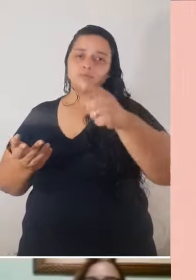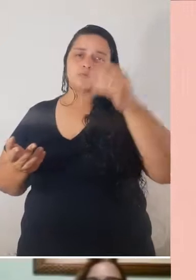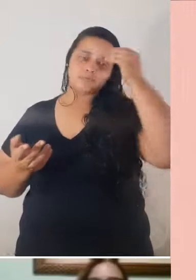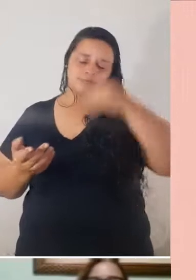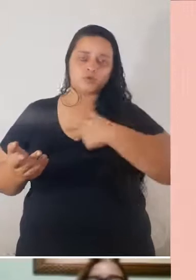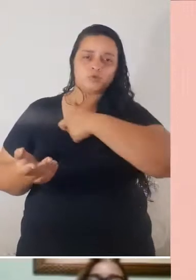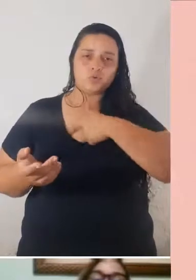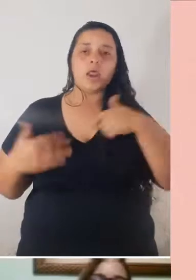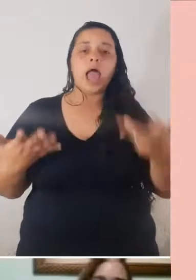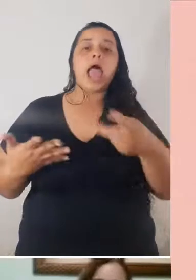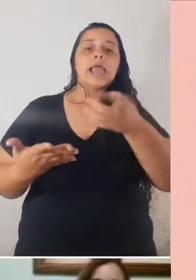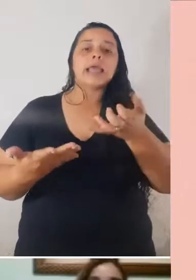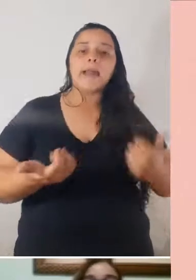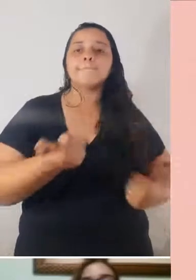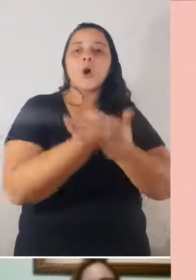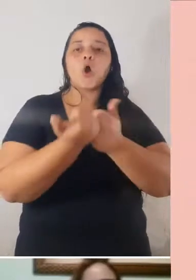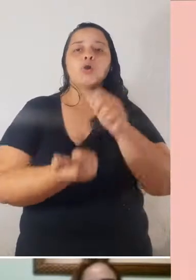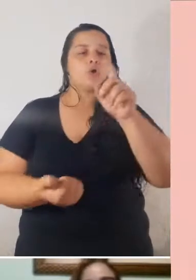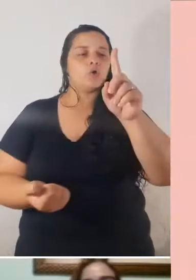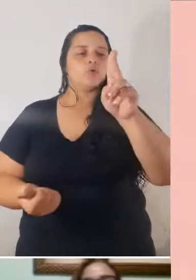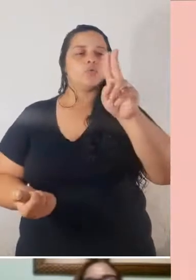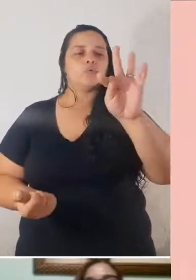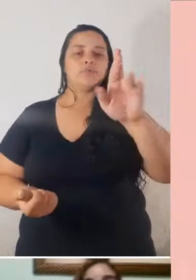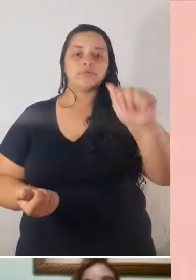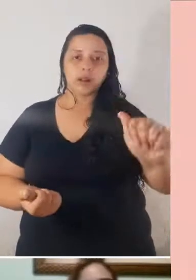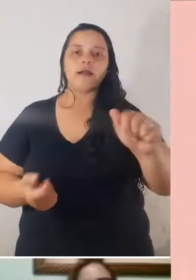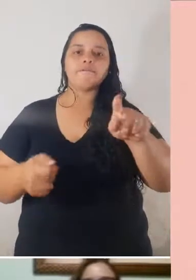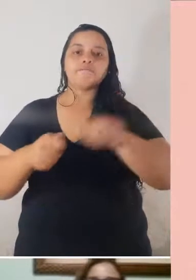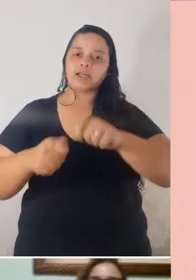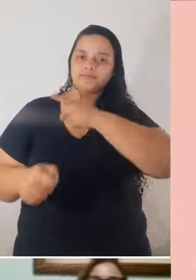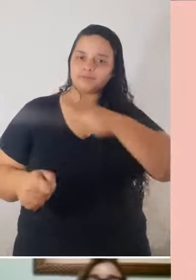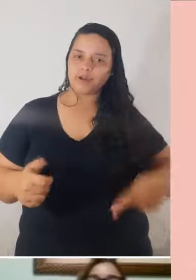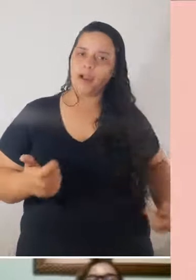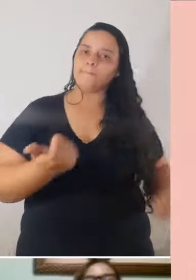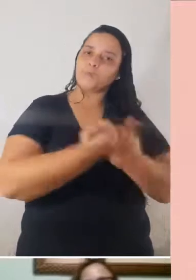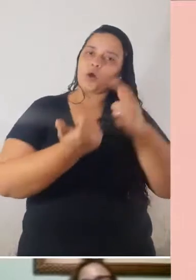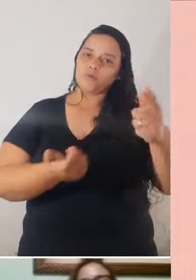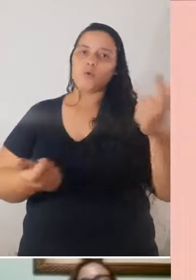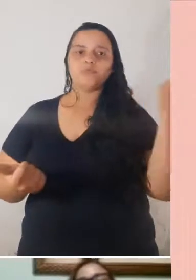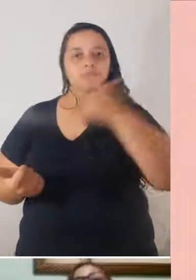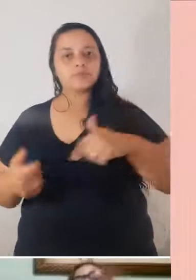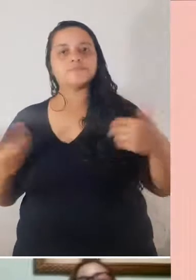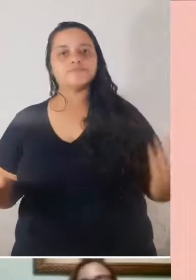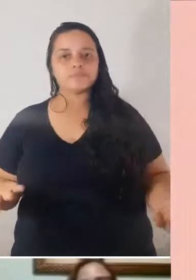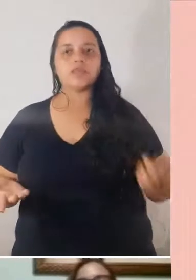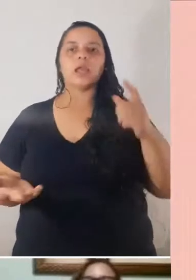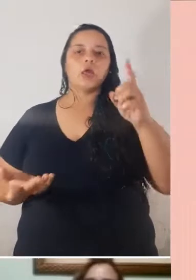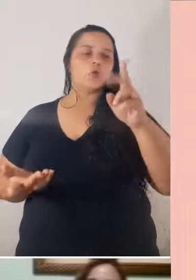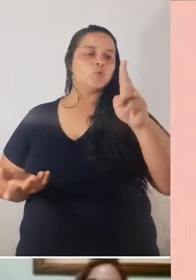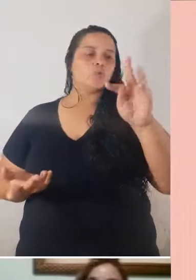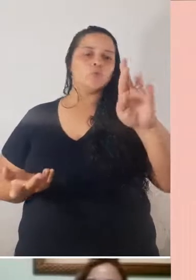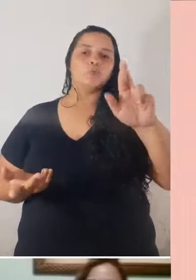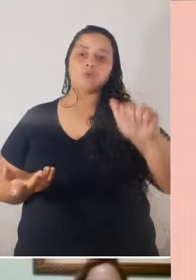PSD, que foi o seu ministro da Guerra. O Dutra, então, vai ganhar as eleições de 1946 e a gente tem, portanto, o fim